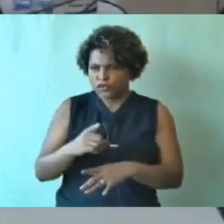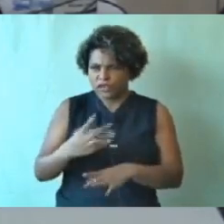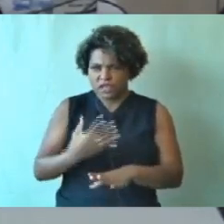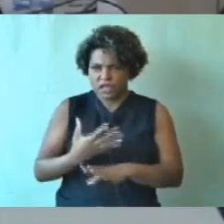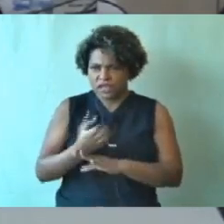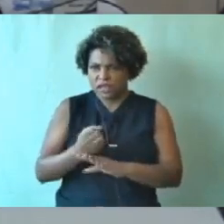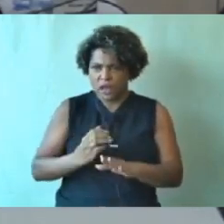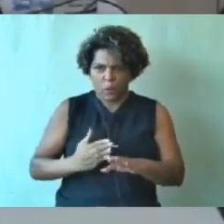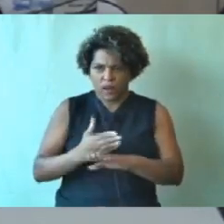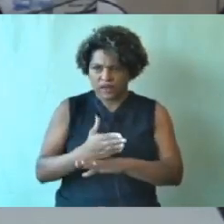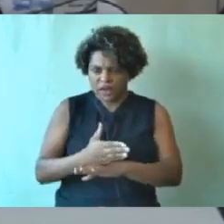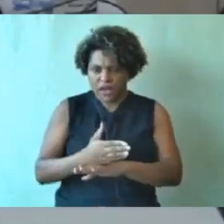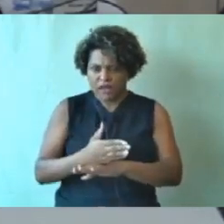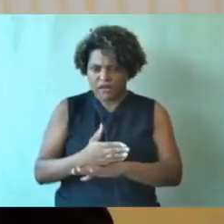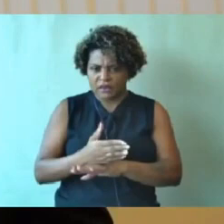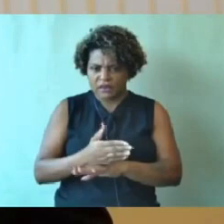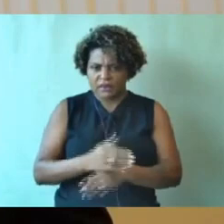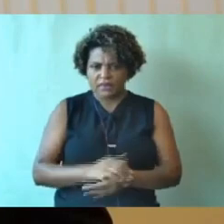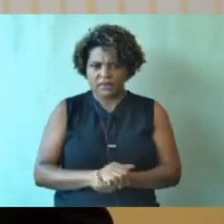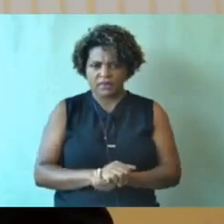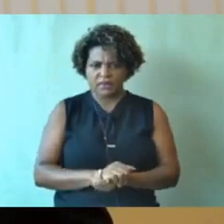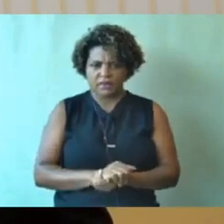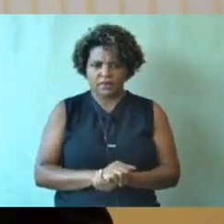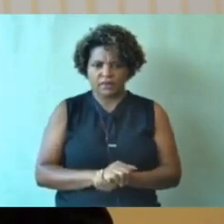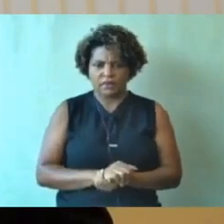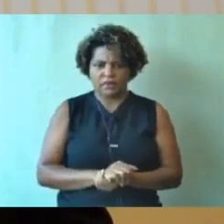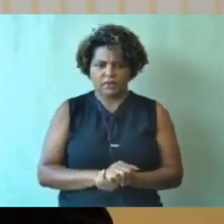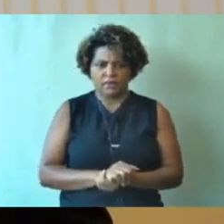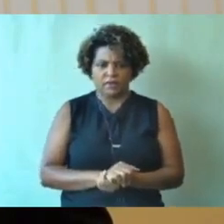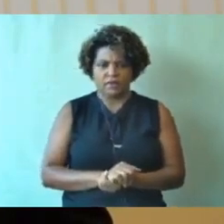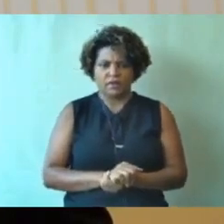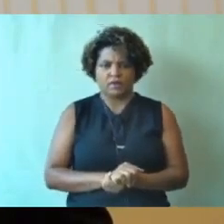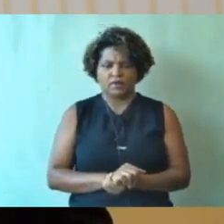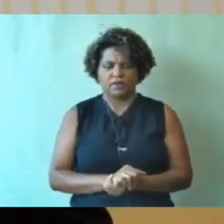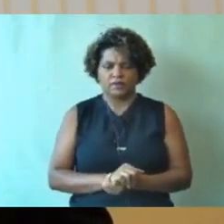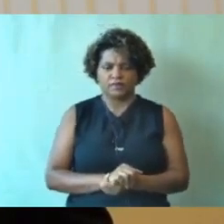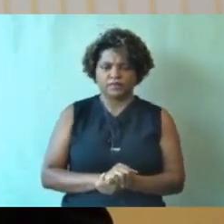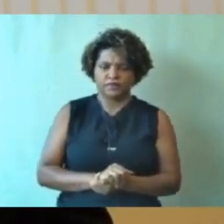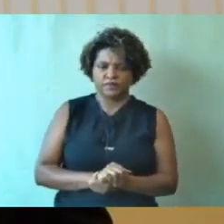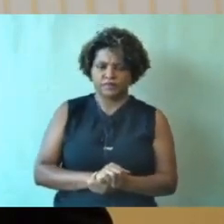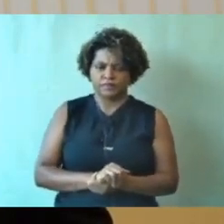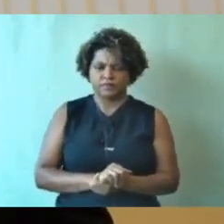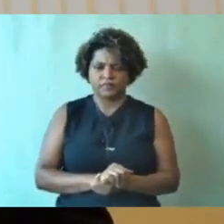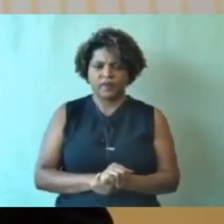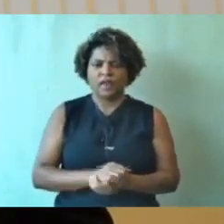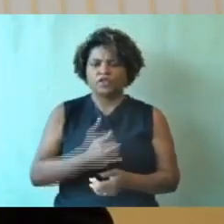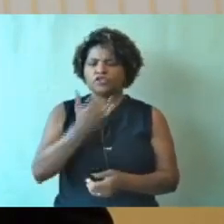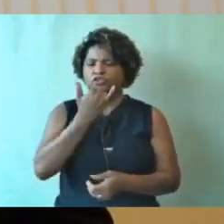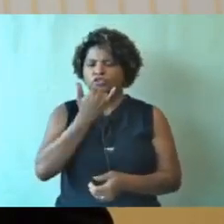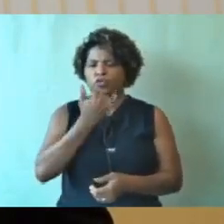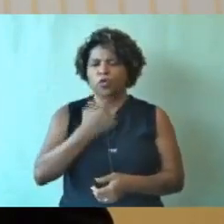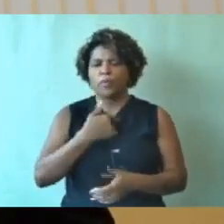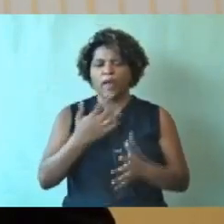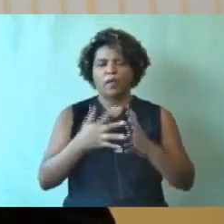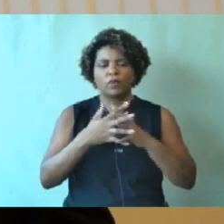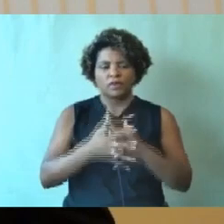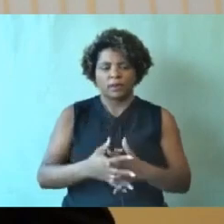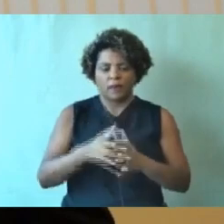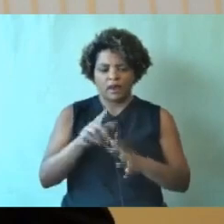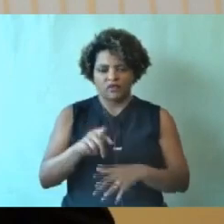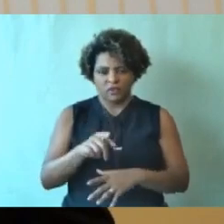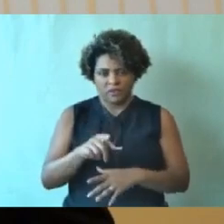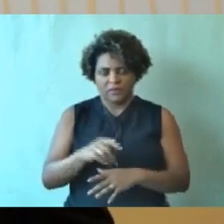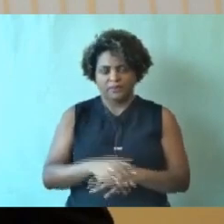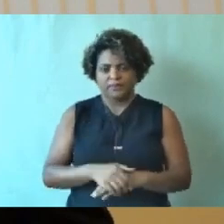Falhou aqui a voz, desculpa. Não, então deixa eu explicar. Porque eu interrompi, desculpa eu ter interrompido a sua